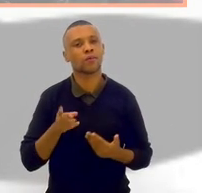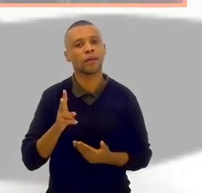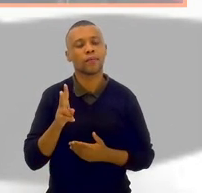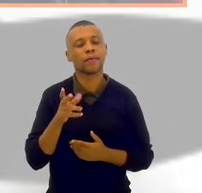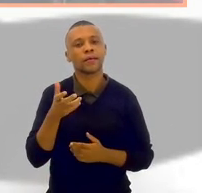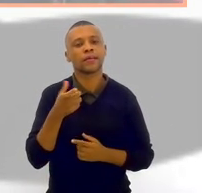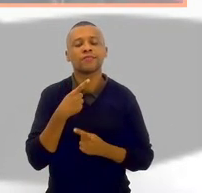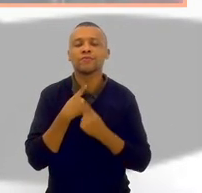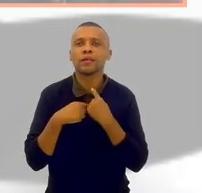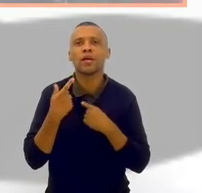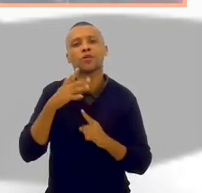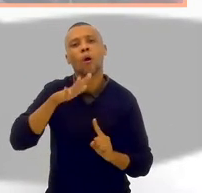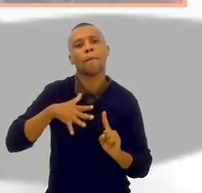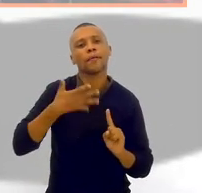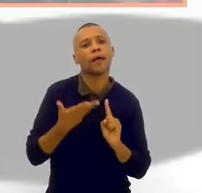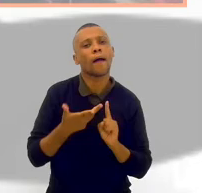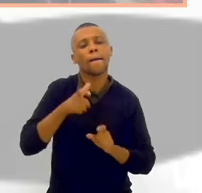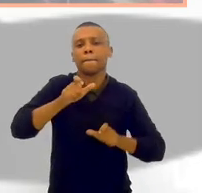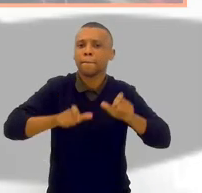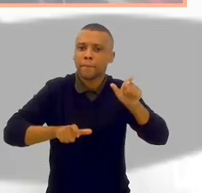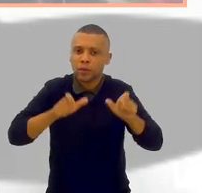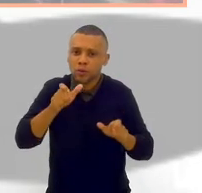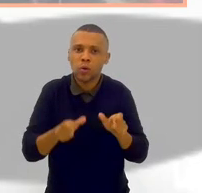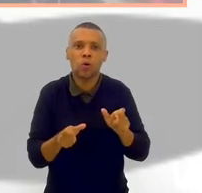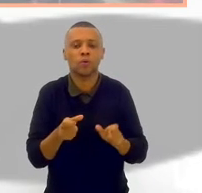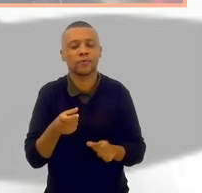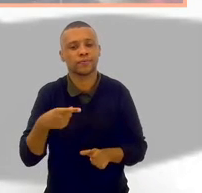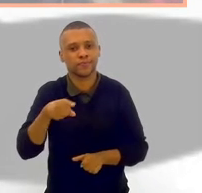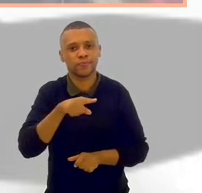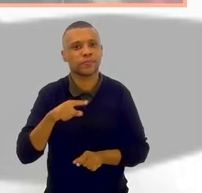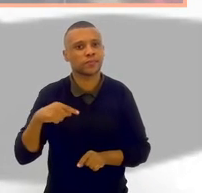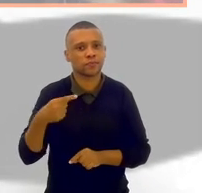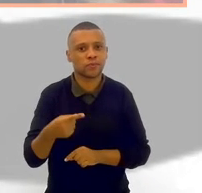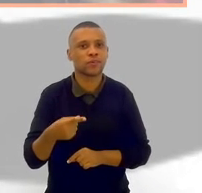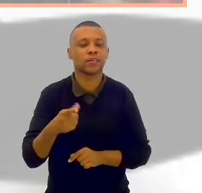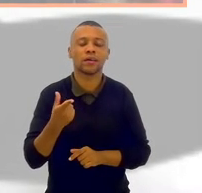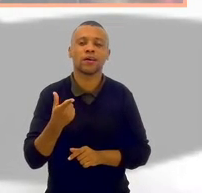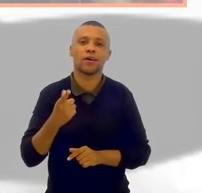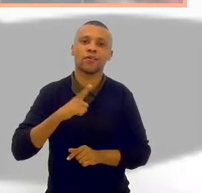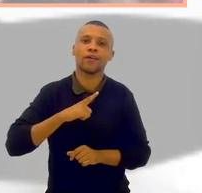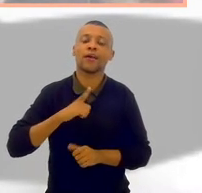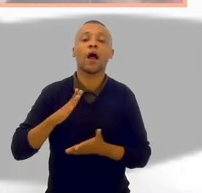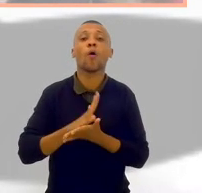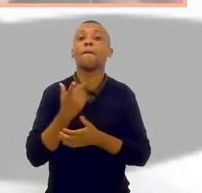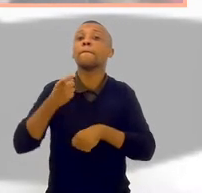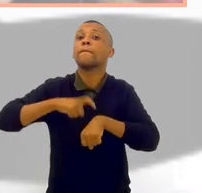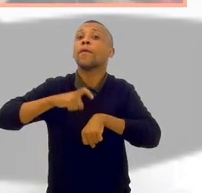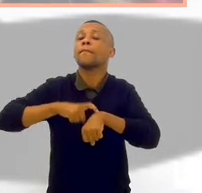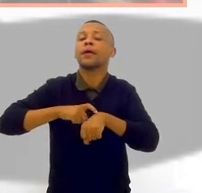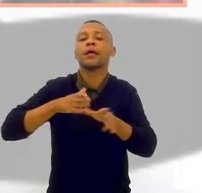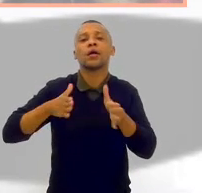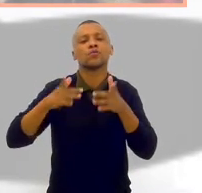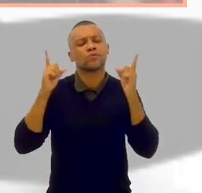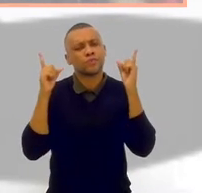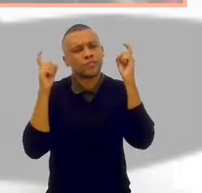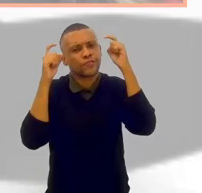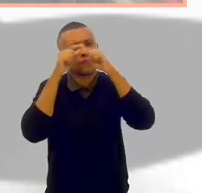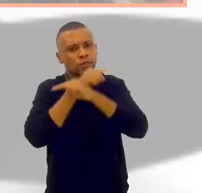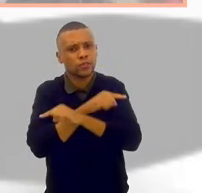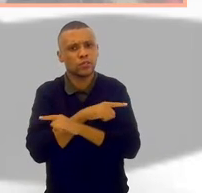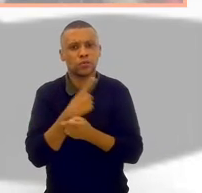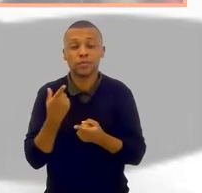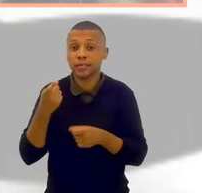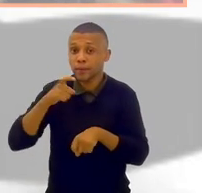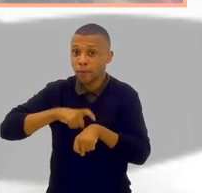Então, eu sempre quis homenagear as pessoas depois que eu passava por algum momento bem difícil. E